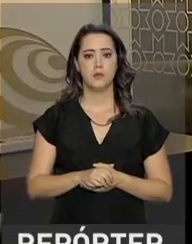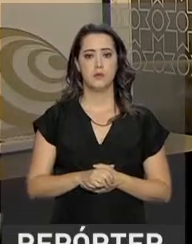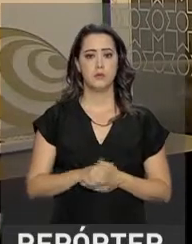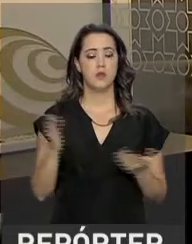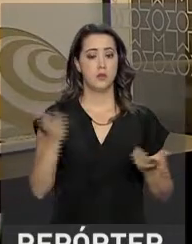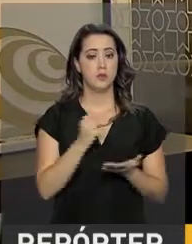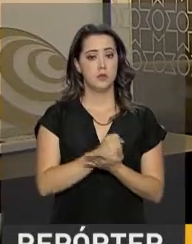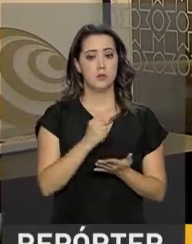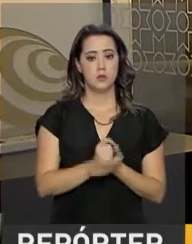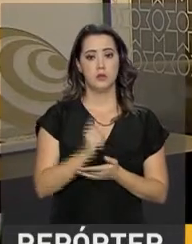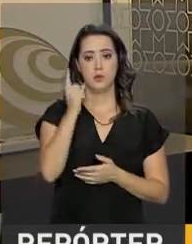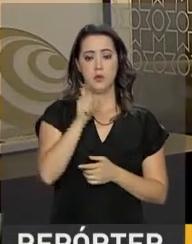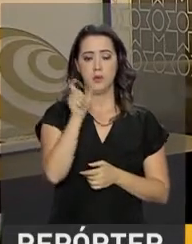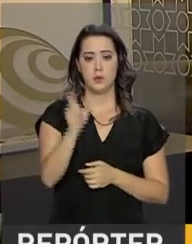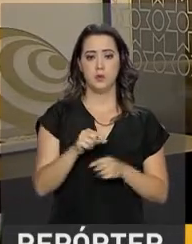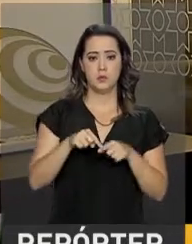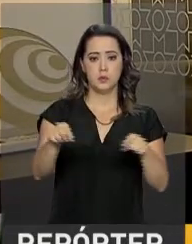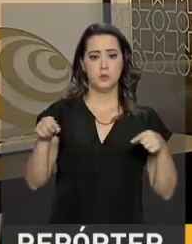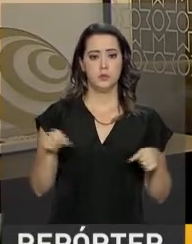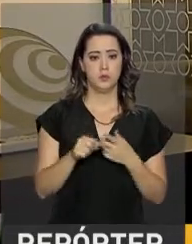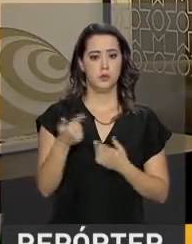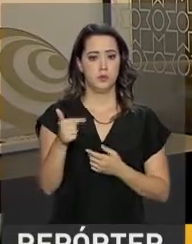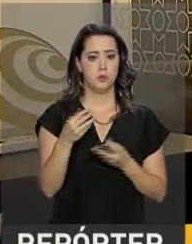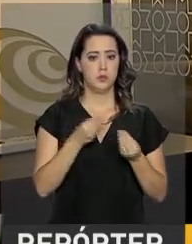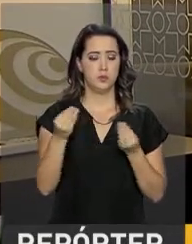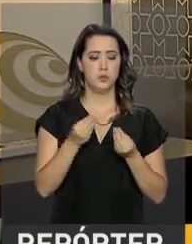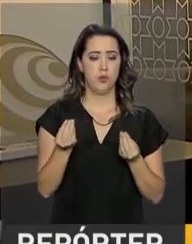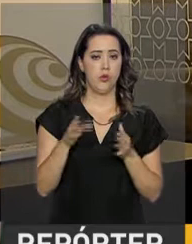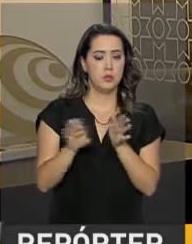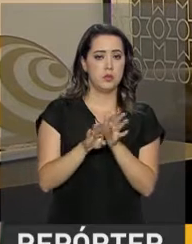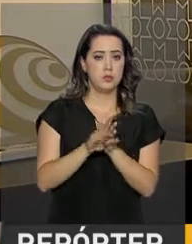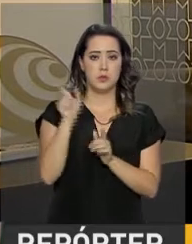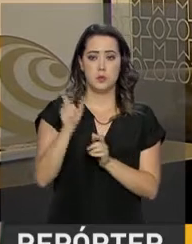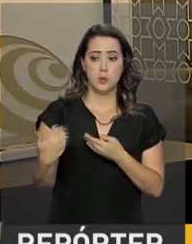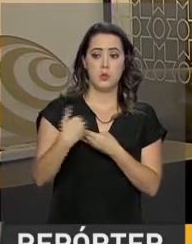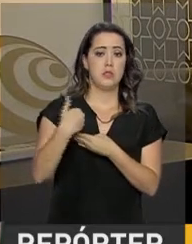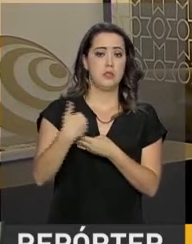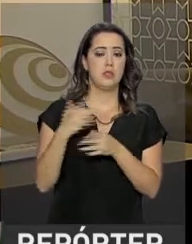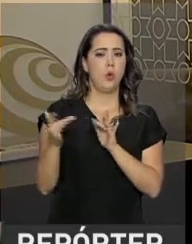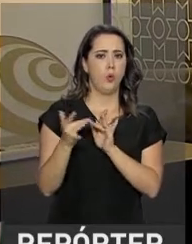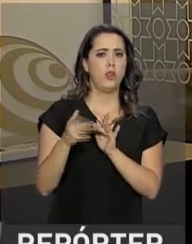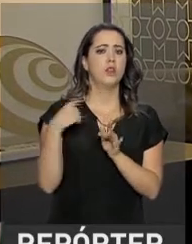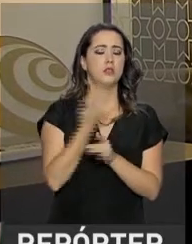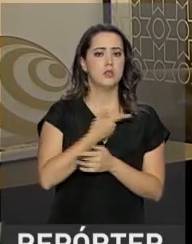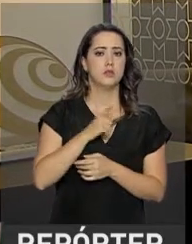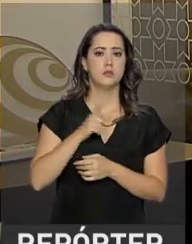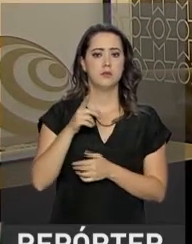Recentemente, contratamos mais um recepcionista. Não estava mais comportando a demanda de clientes de contatos que nós estávamos